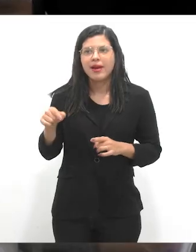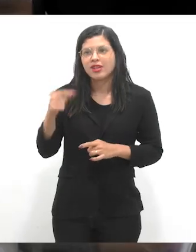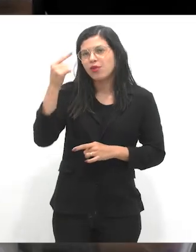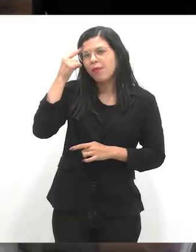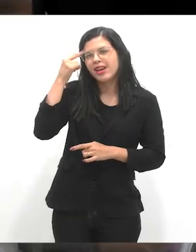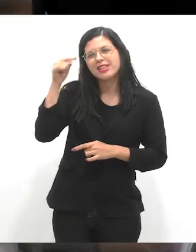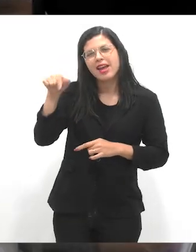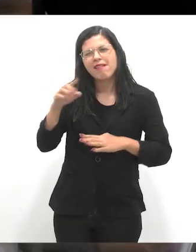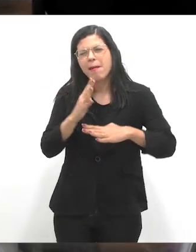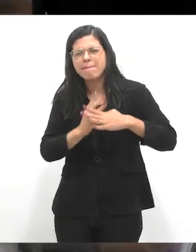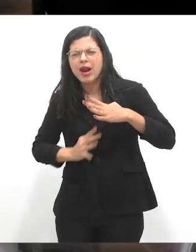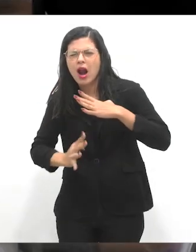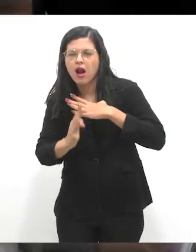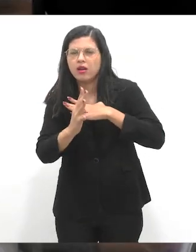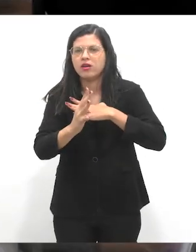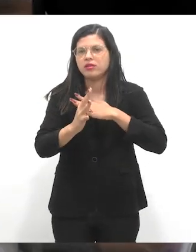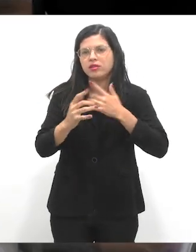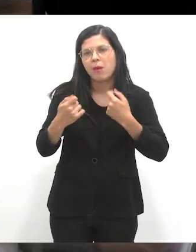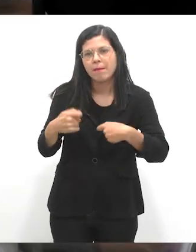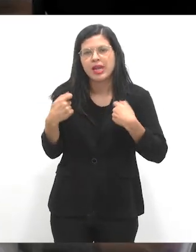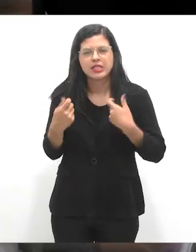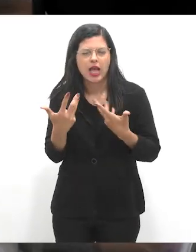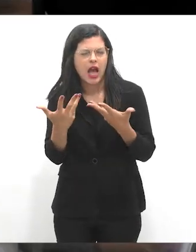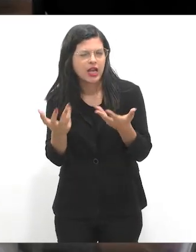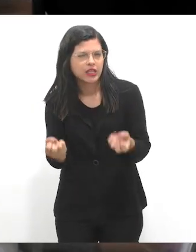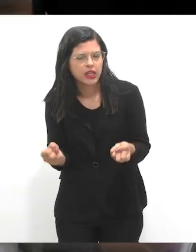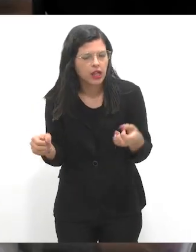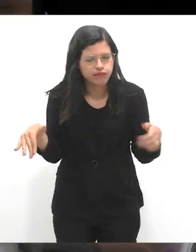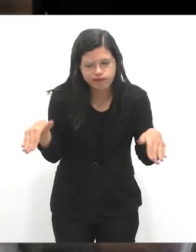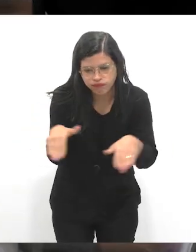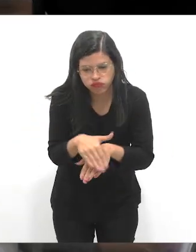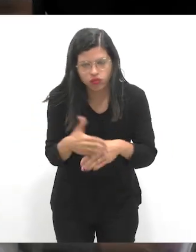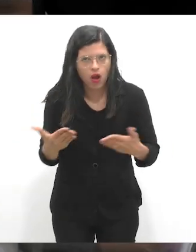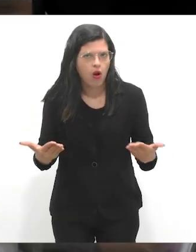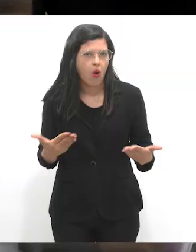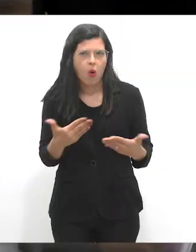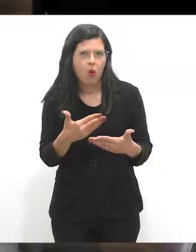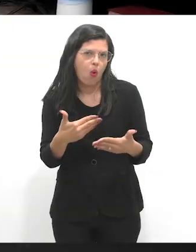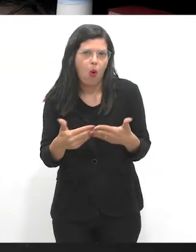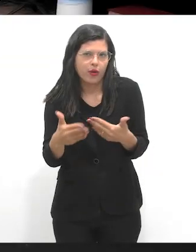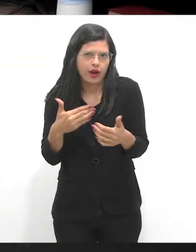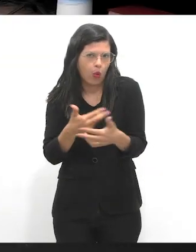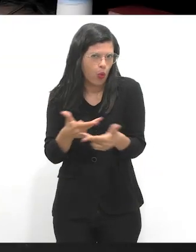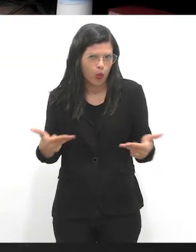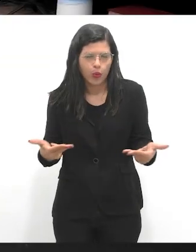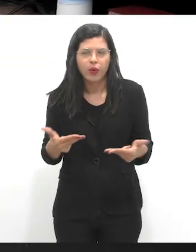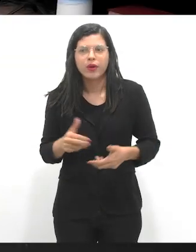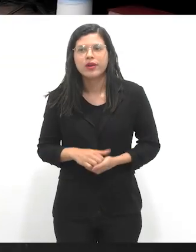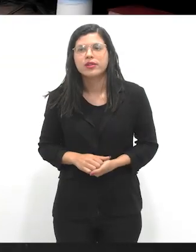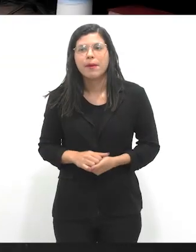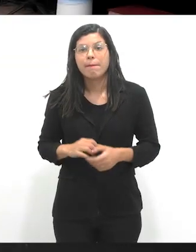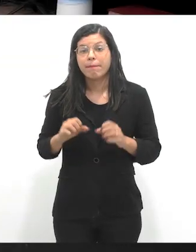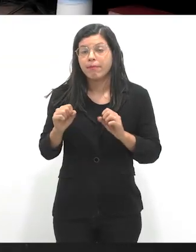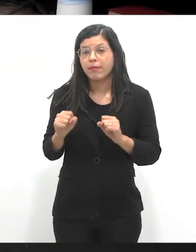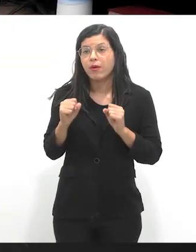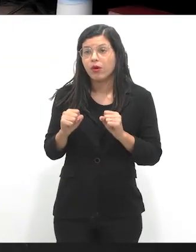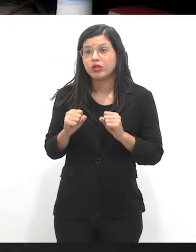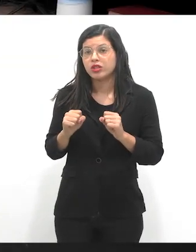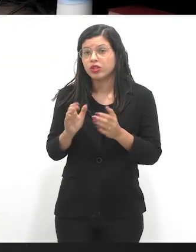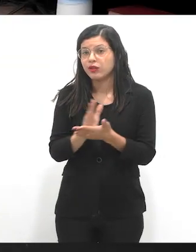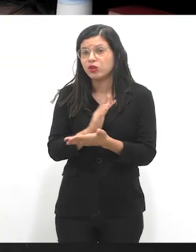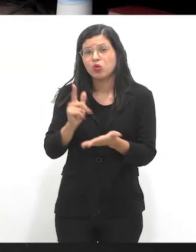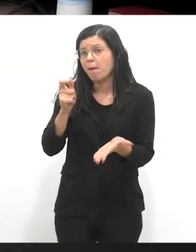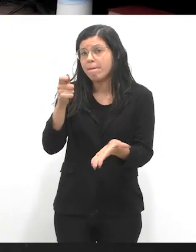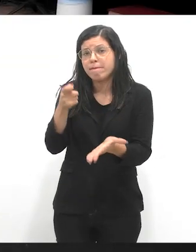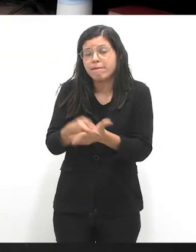aquela pessoa, ela é migrante, então ela tem que se sujeitar a qualquer Subcategoriza, né, na Exato. contratação. E aí pode ter uma situação